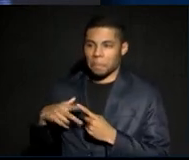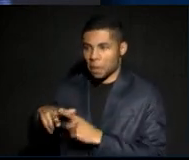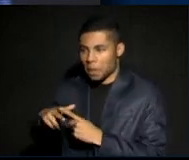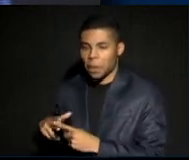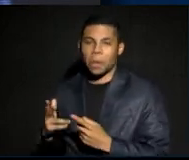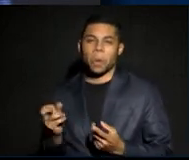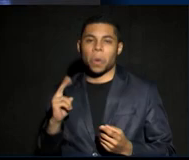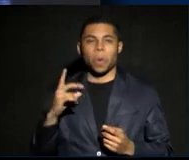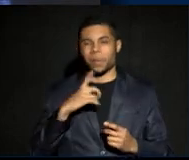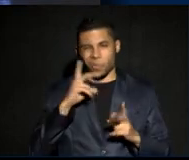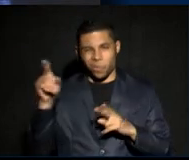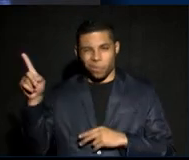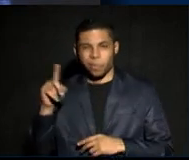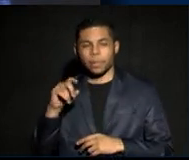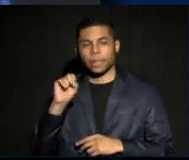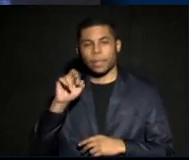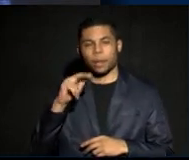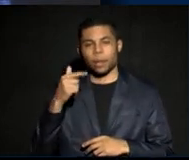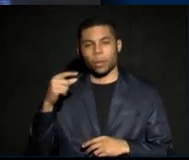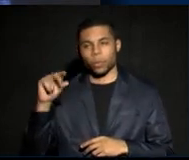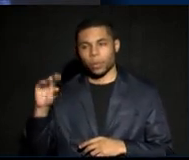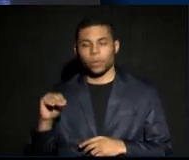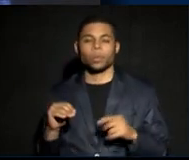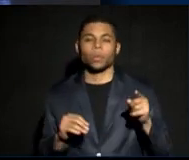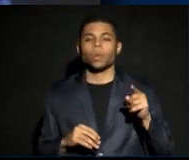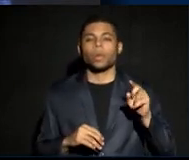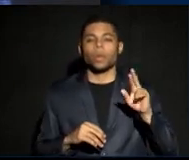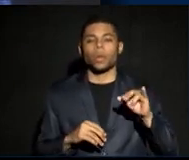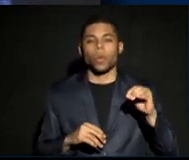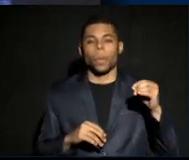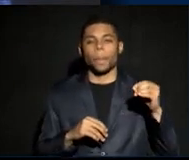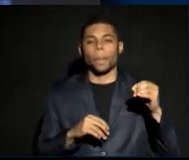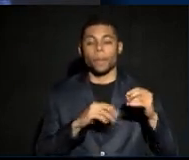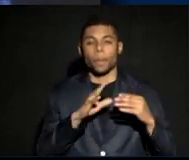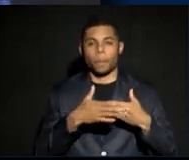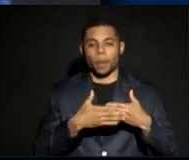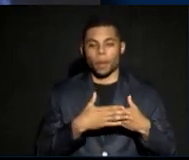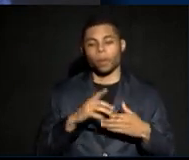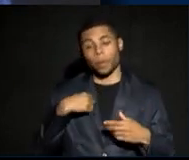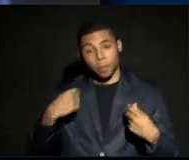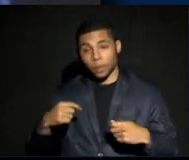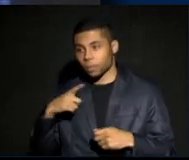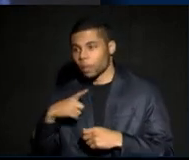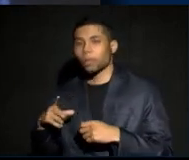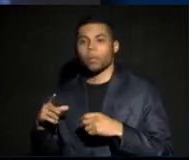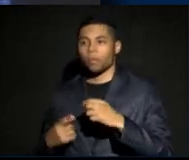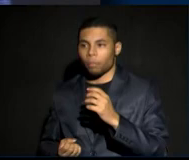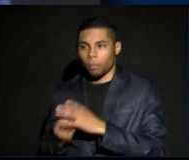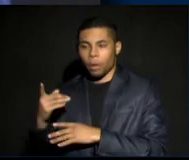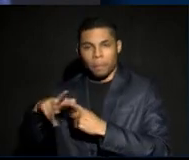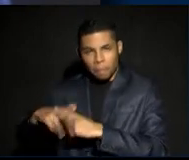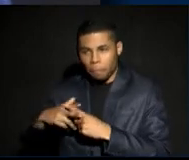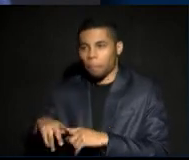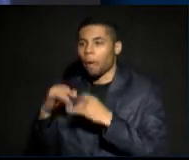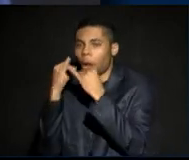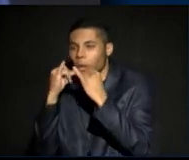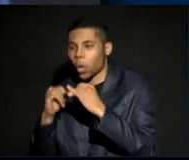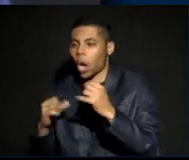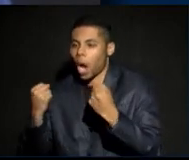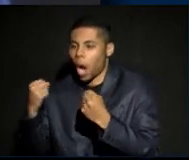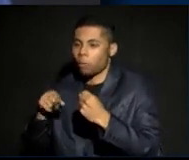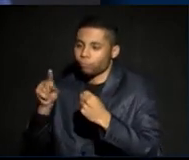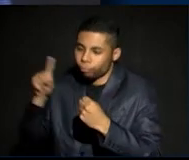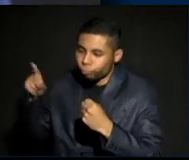eu tenho Sertãozinho tem Rio Preto eu tenho que formar o engenheiro eletricista tem formar o erro eletricista o mecânico Engenheiro mecatrônico então